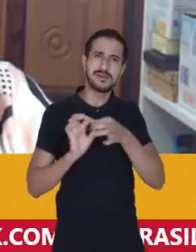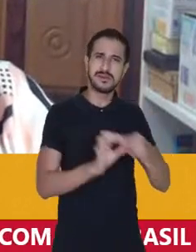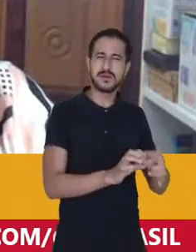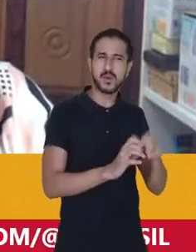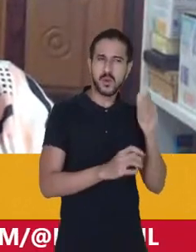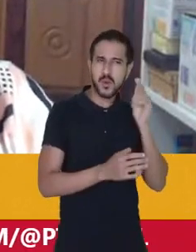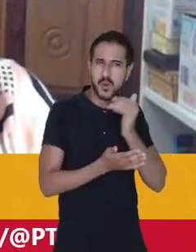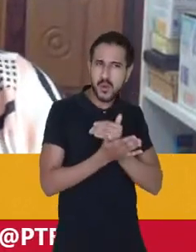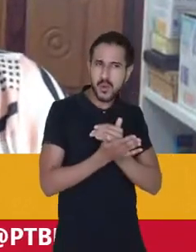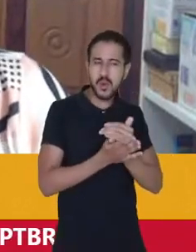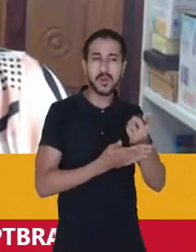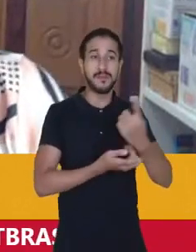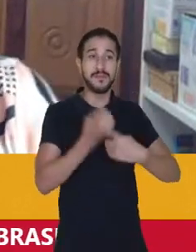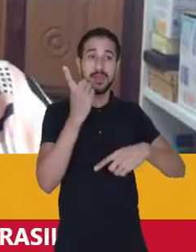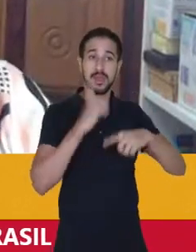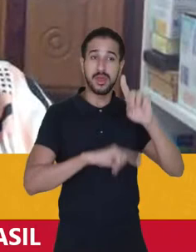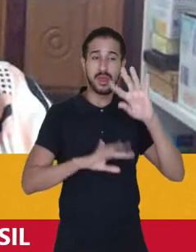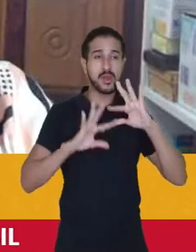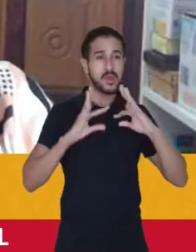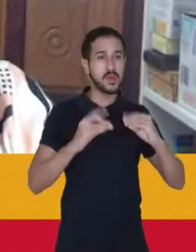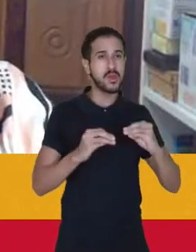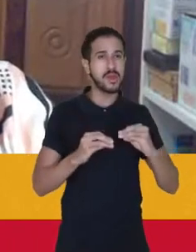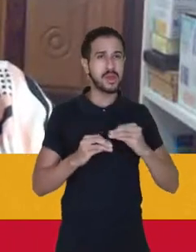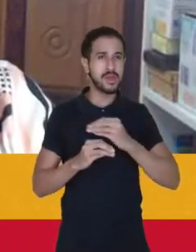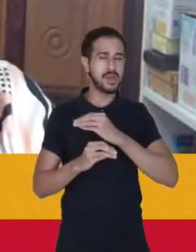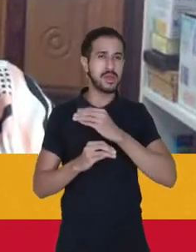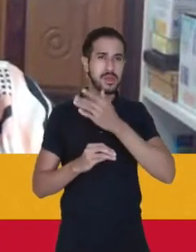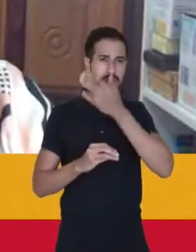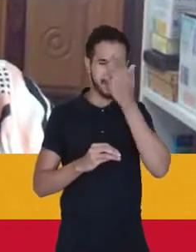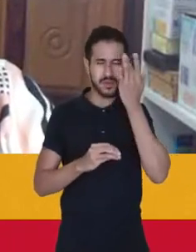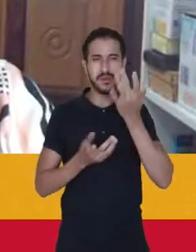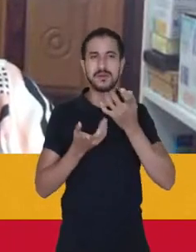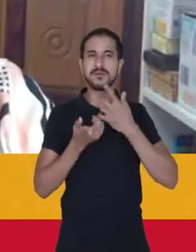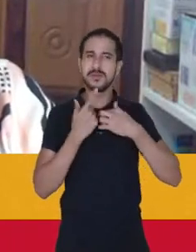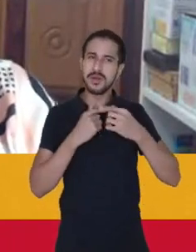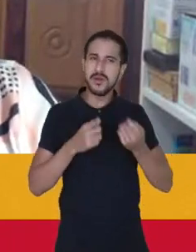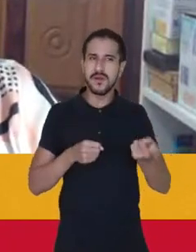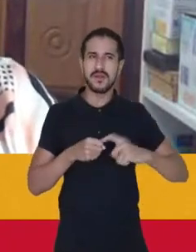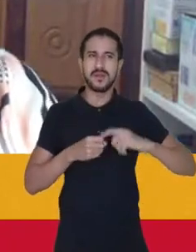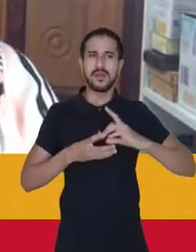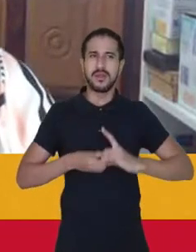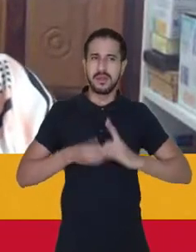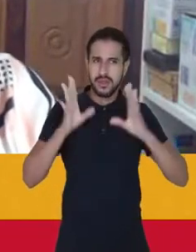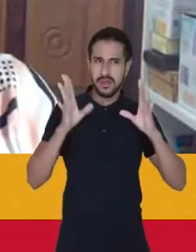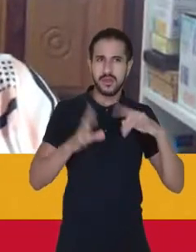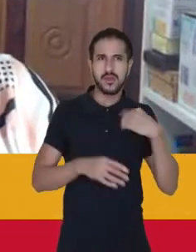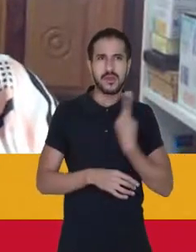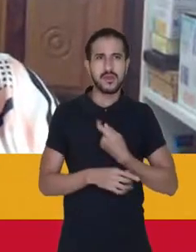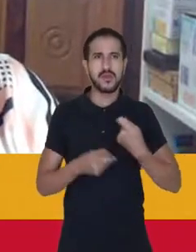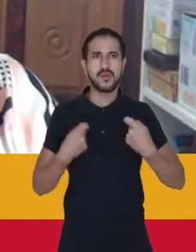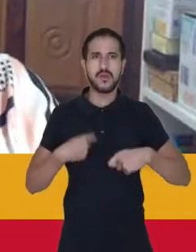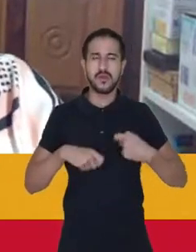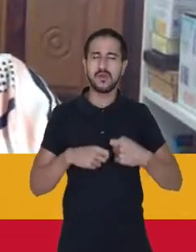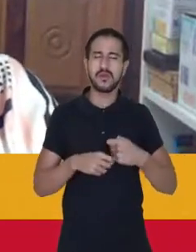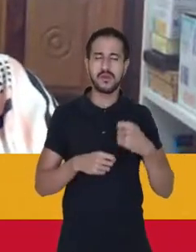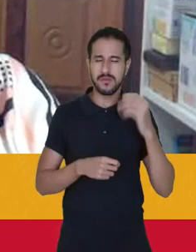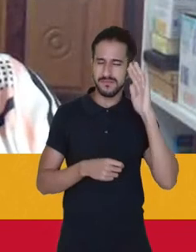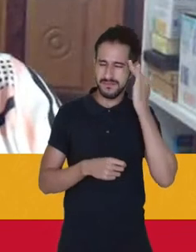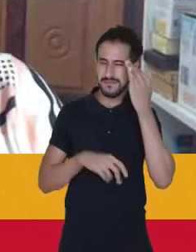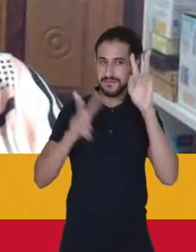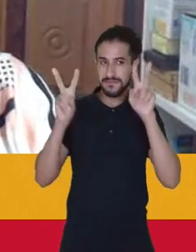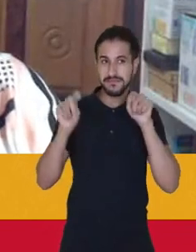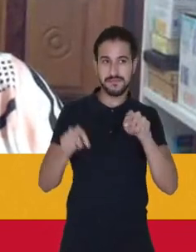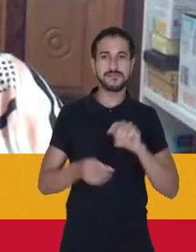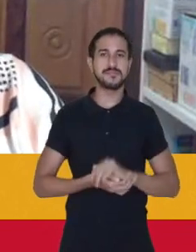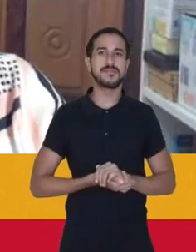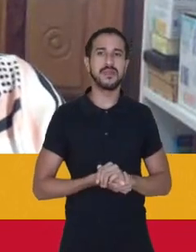comece a mudar, né? E todos e todas aquelas que têm lutado pela retomada da democracia, né? Nós temos que reconhecer isso.